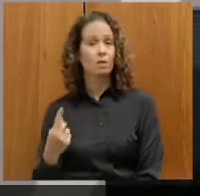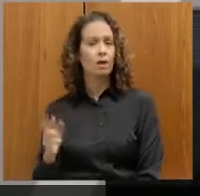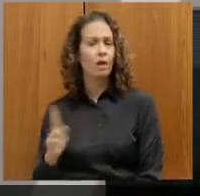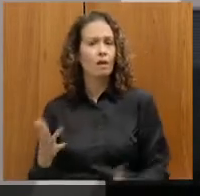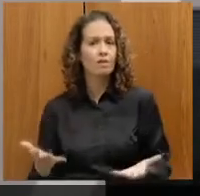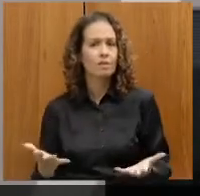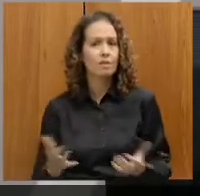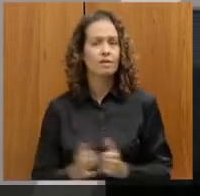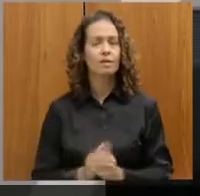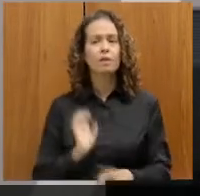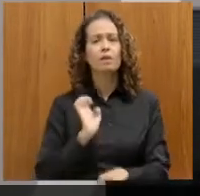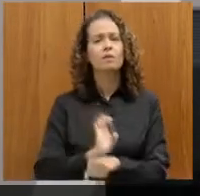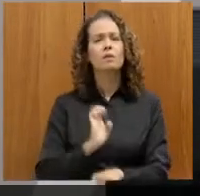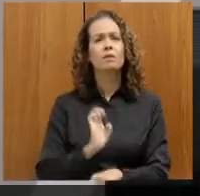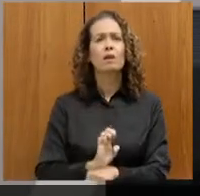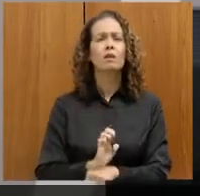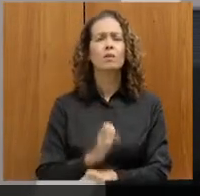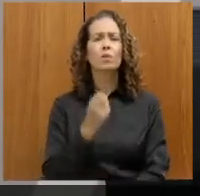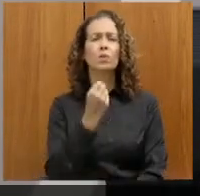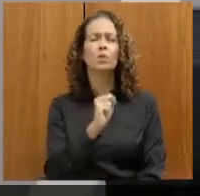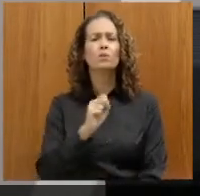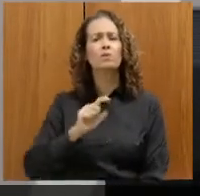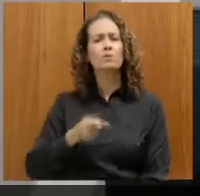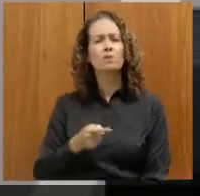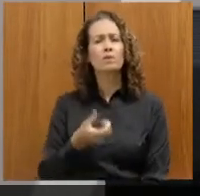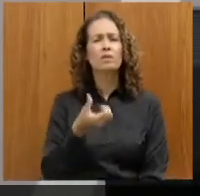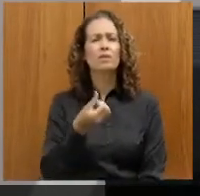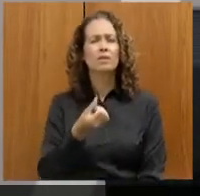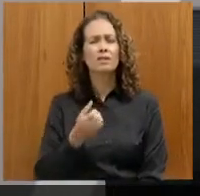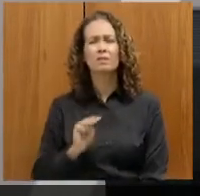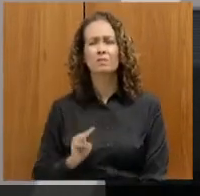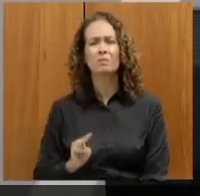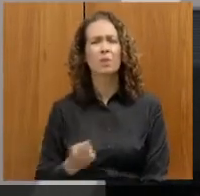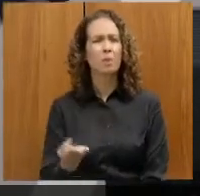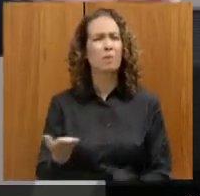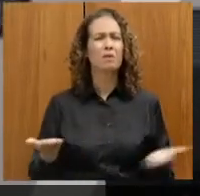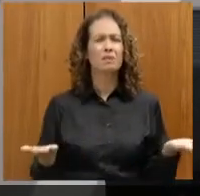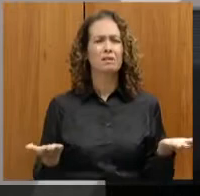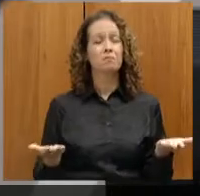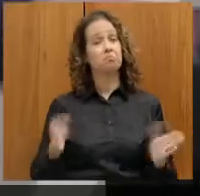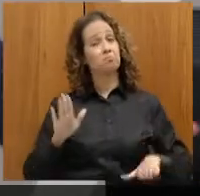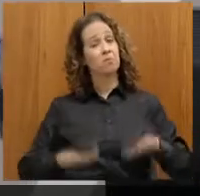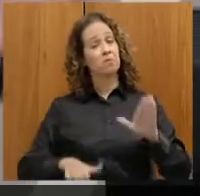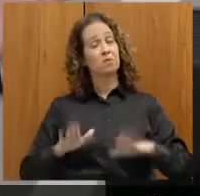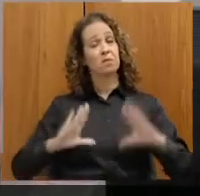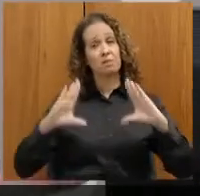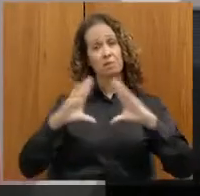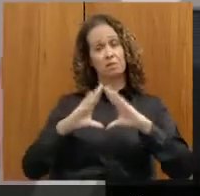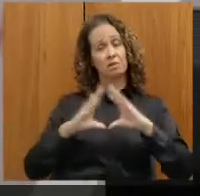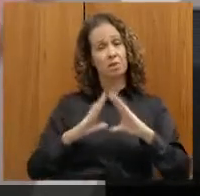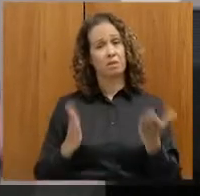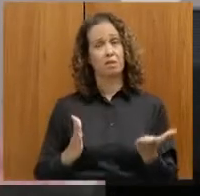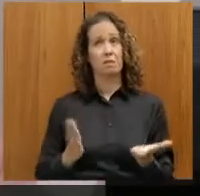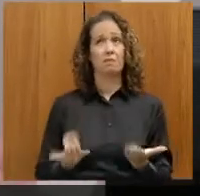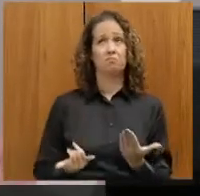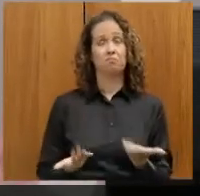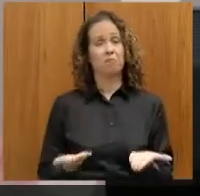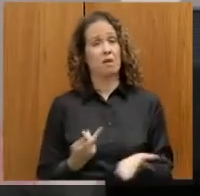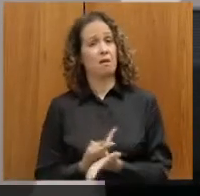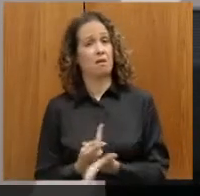mão de 8,6 milhões e a gente aqui da Assembleia Posso estar enganada depois queria que os membros defe o